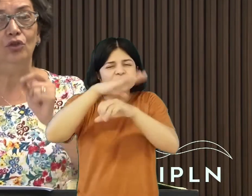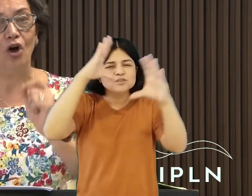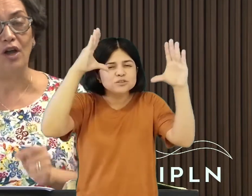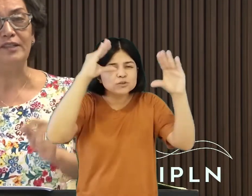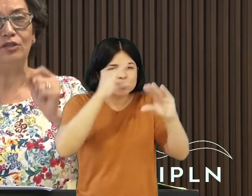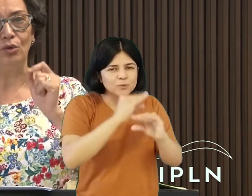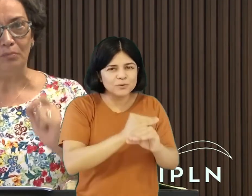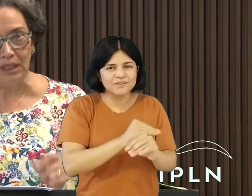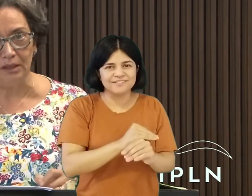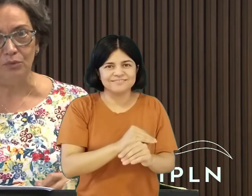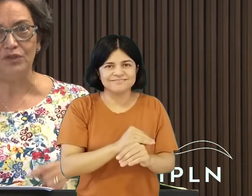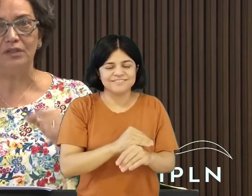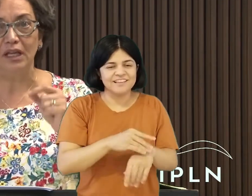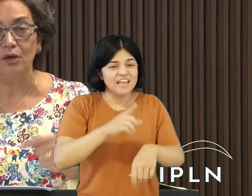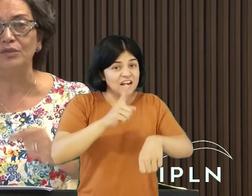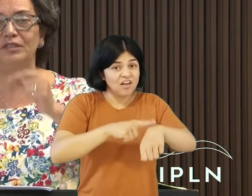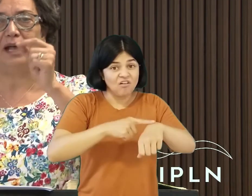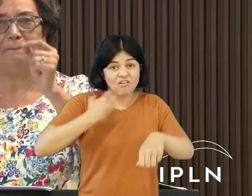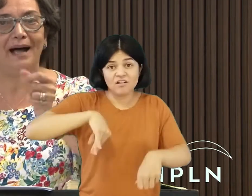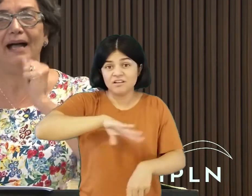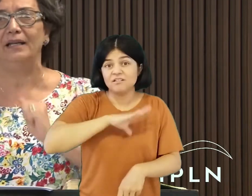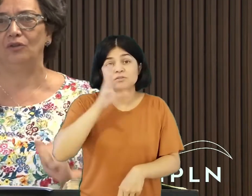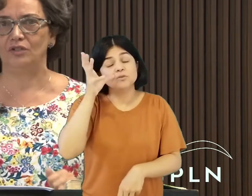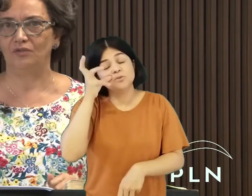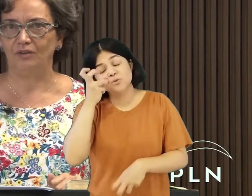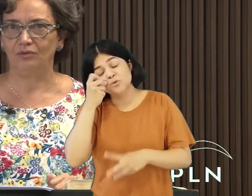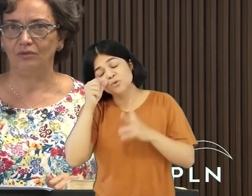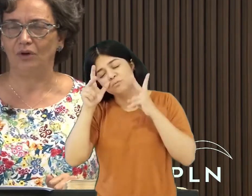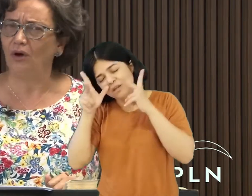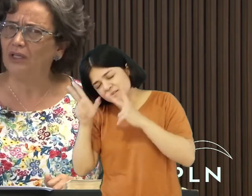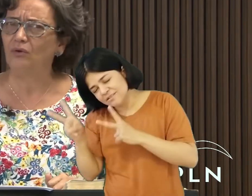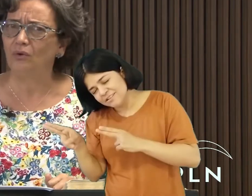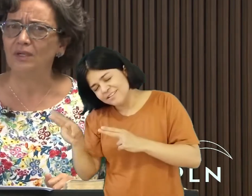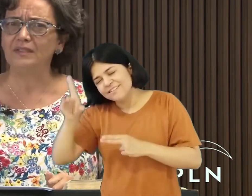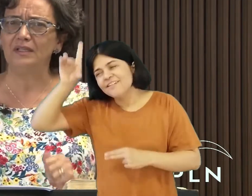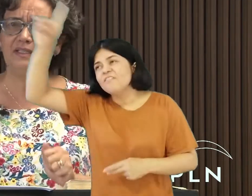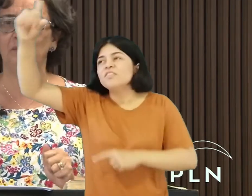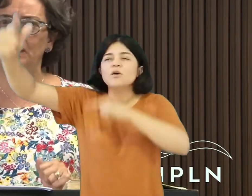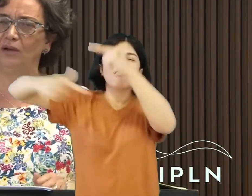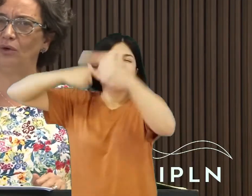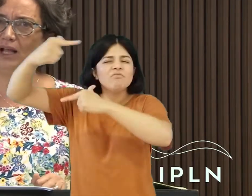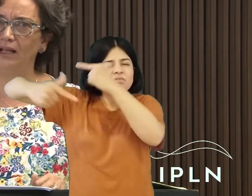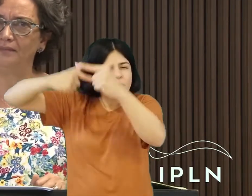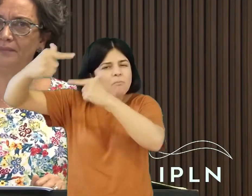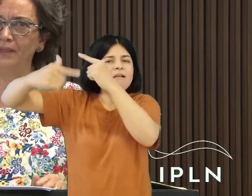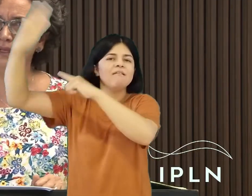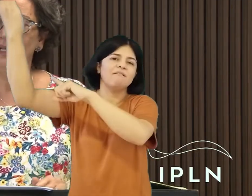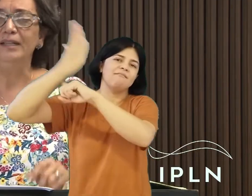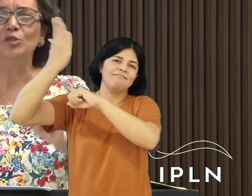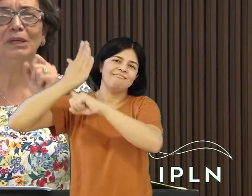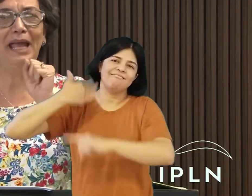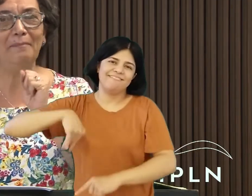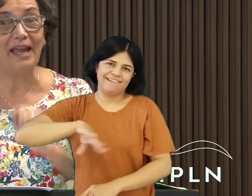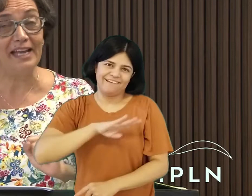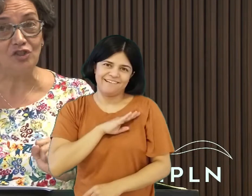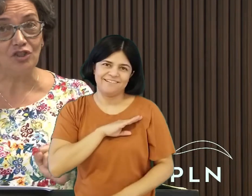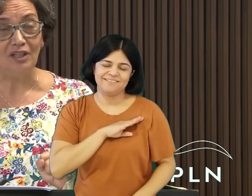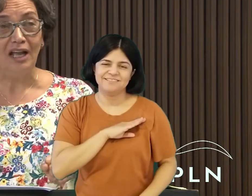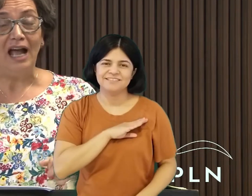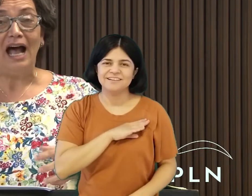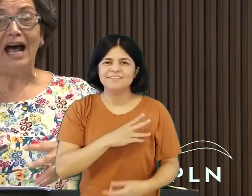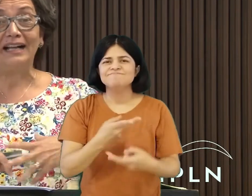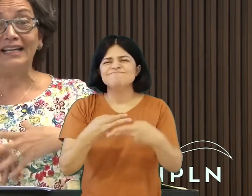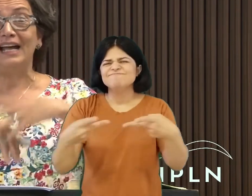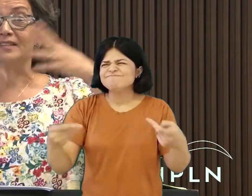Enquanto nós dormimos, Deus trabalha a nosso favor. Ó, que coisa espetacular. Isso me